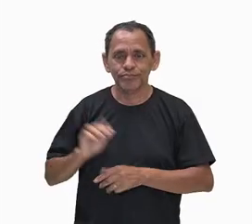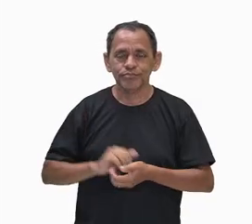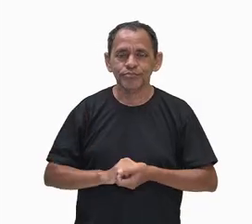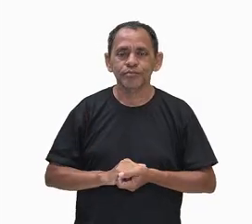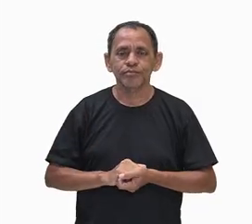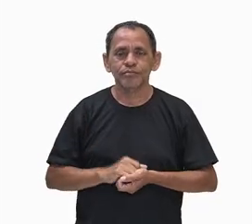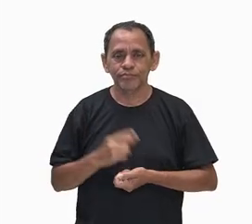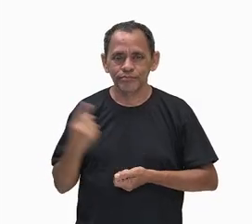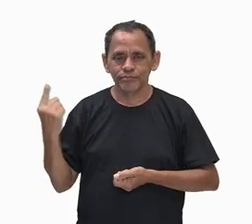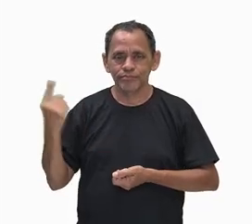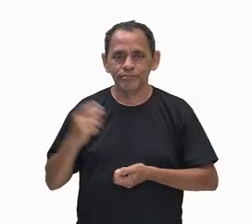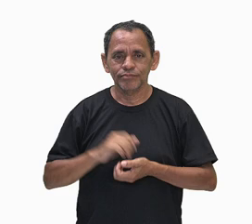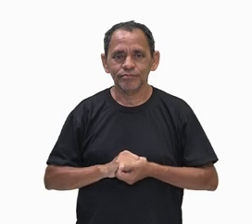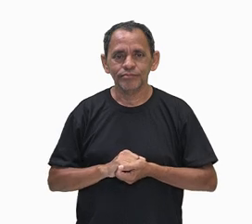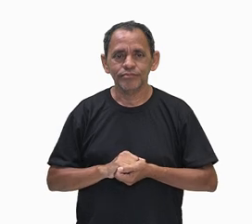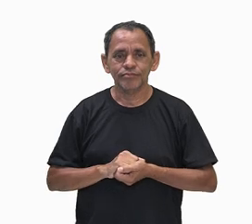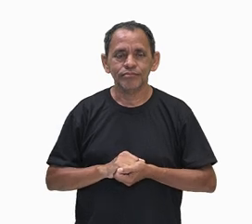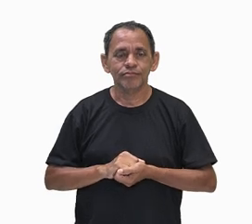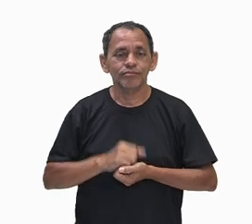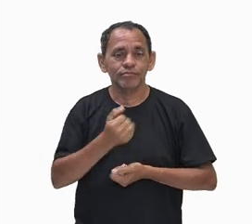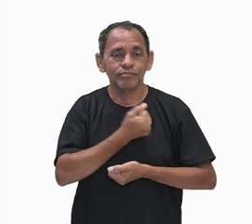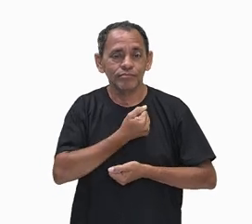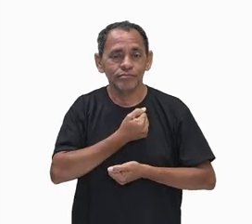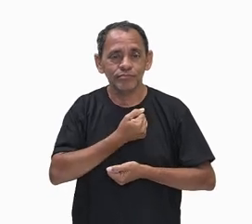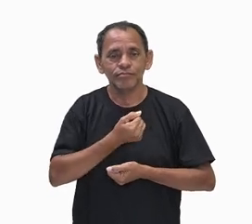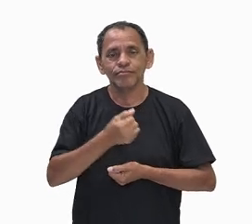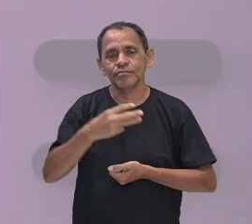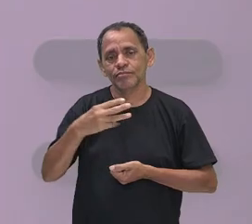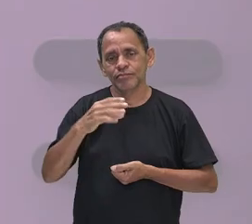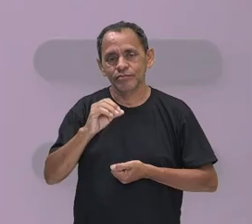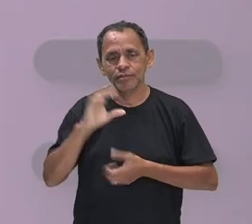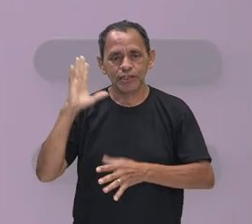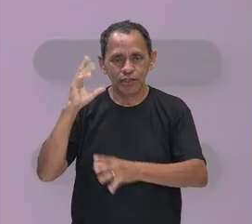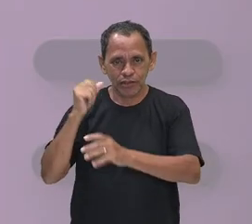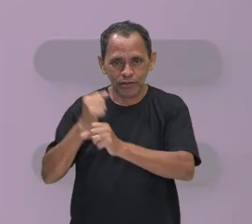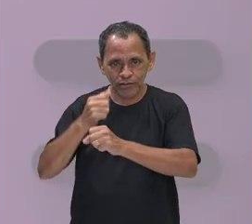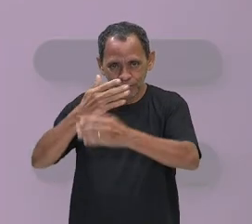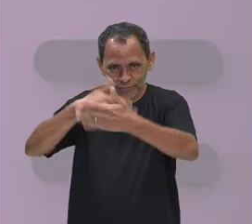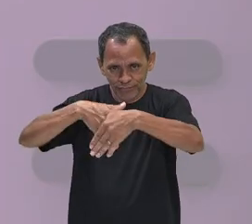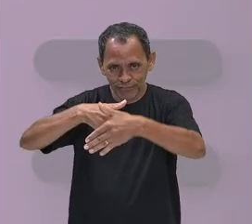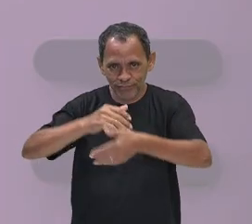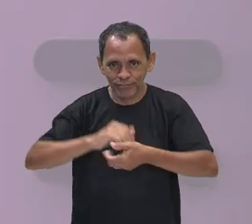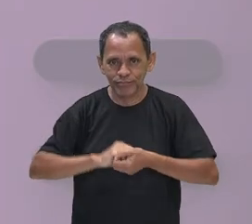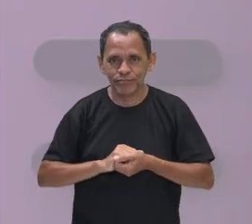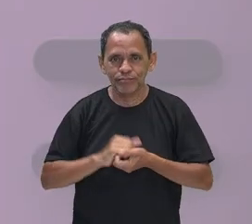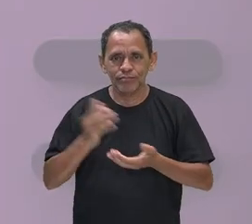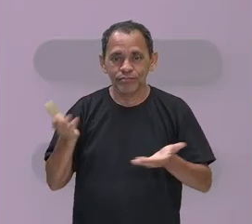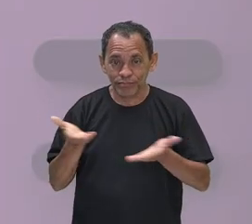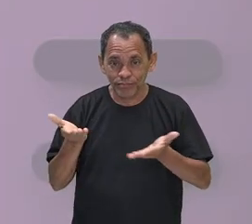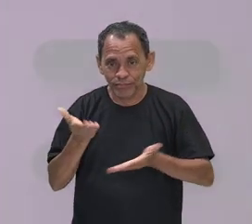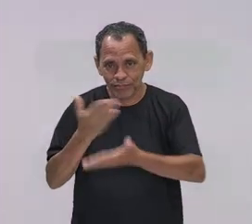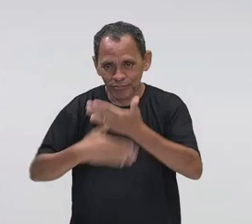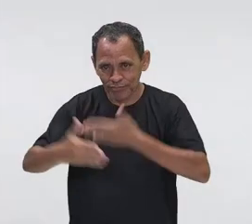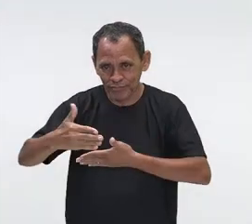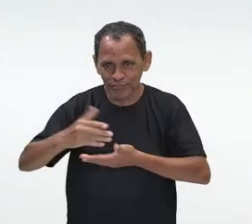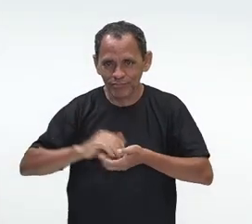aula de hoje aula 30 revisão e avaliação Então vamos pra nossa